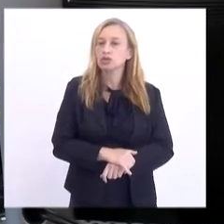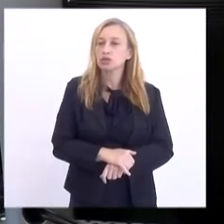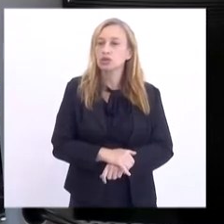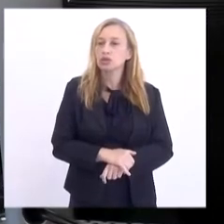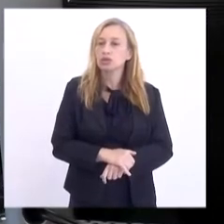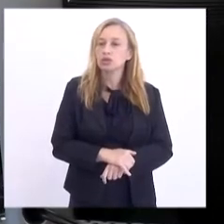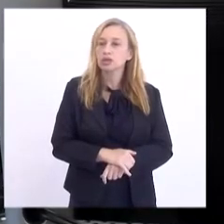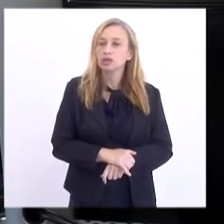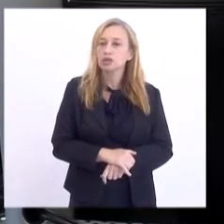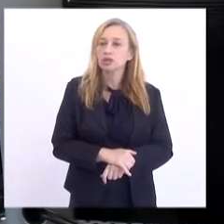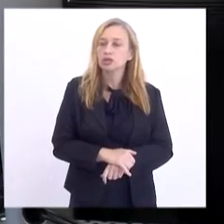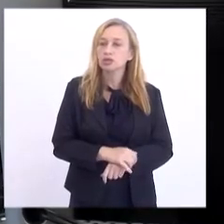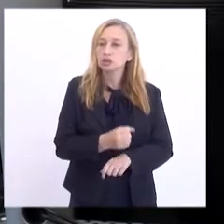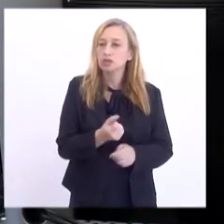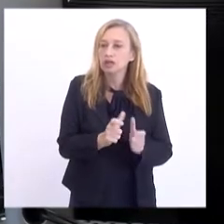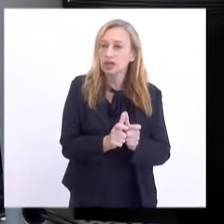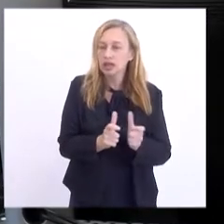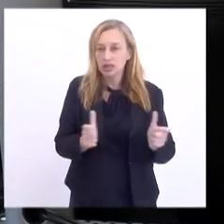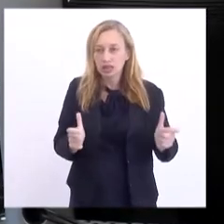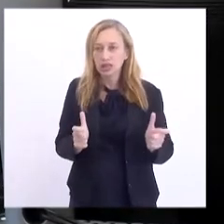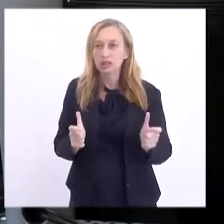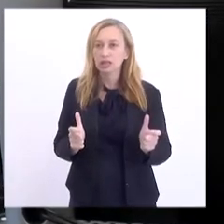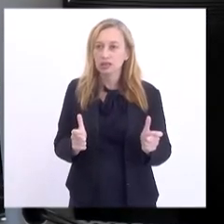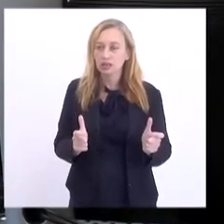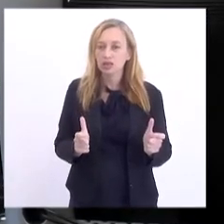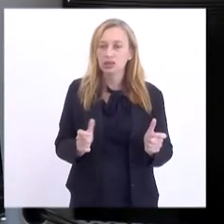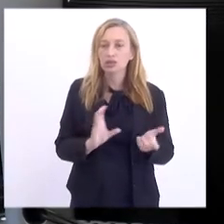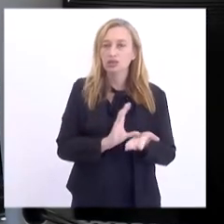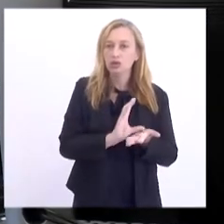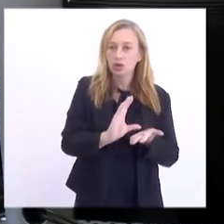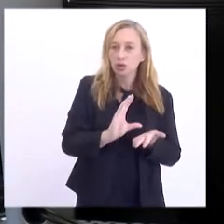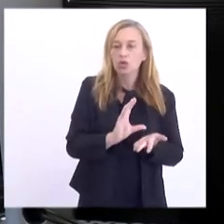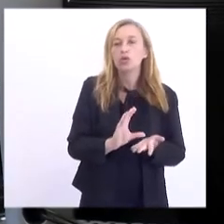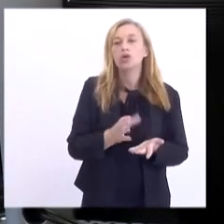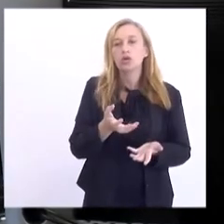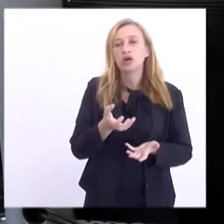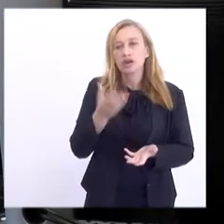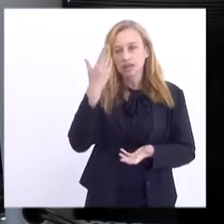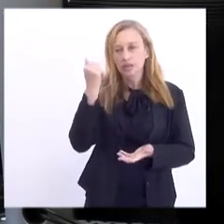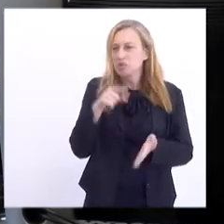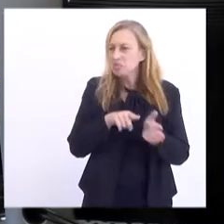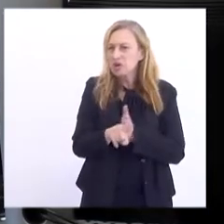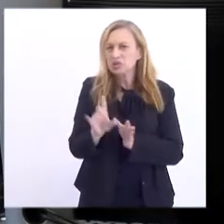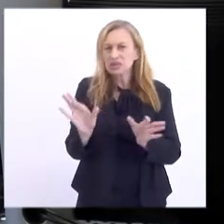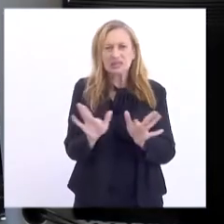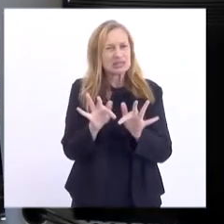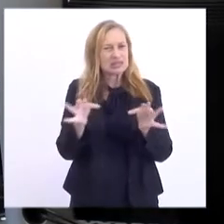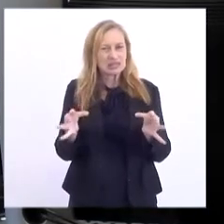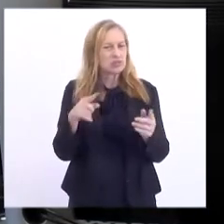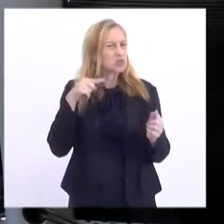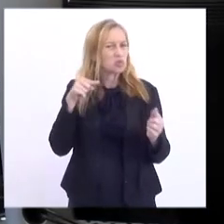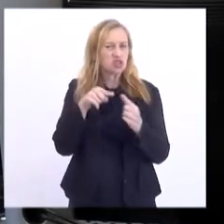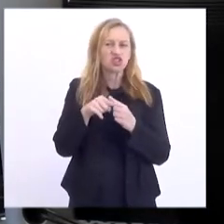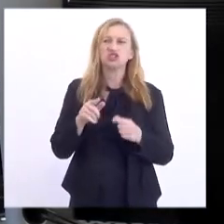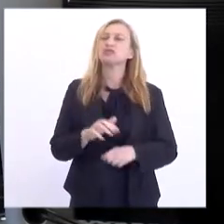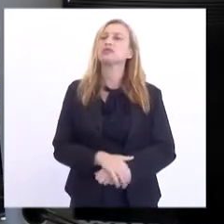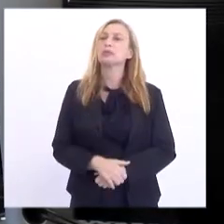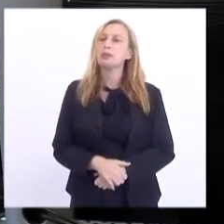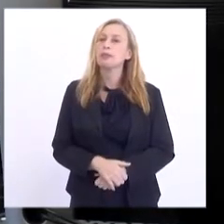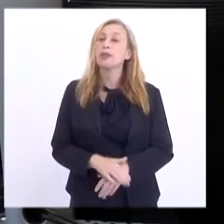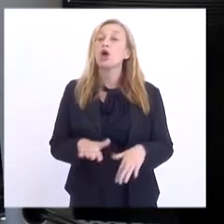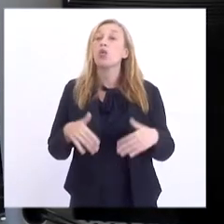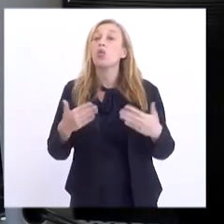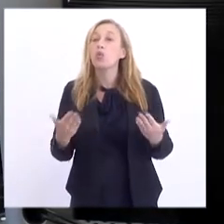né diante do tamanho do montante desses recursos eu quero saber uma pergunta bem bem objetiva